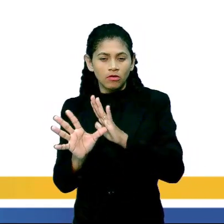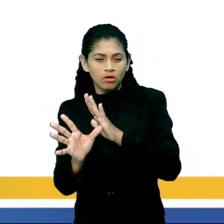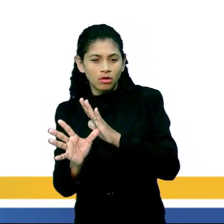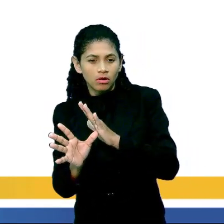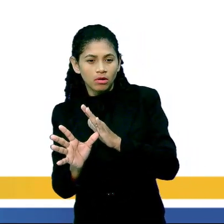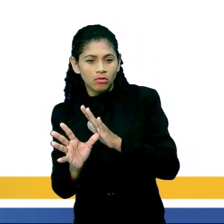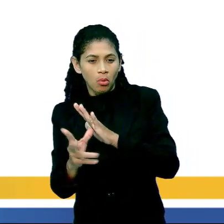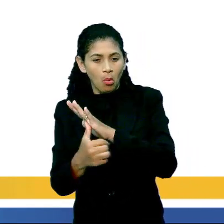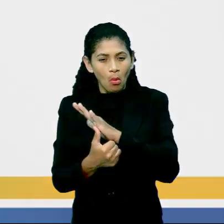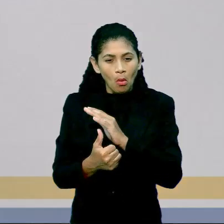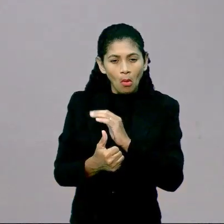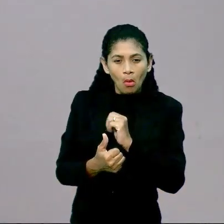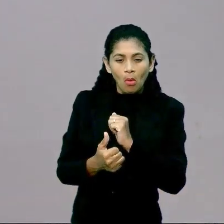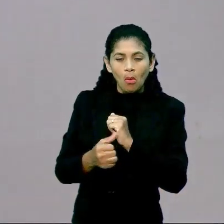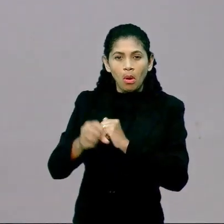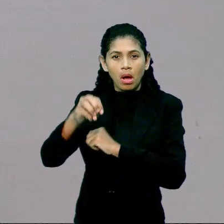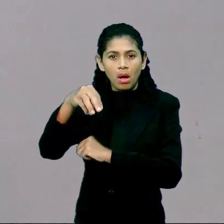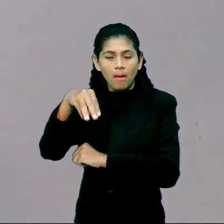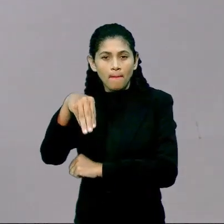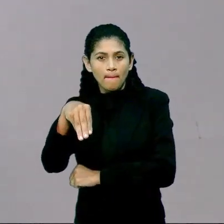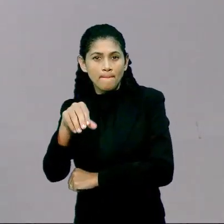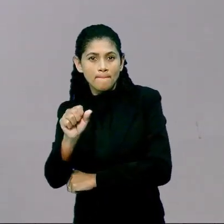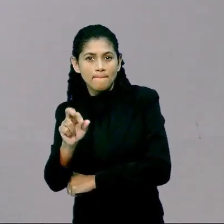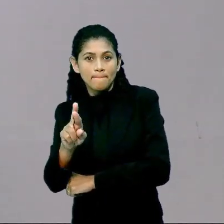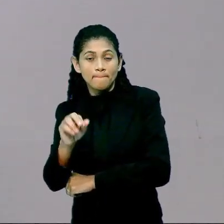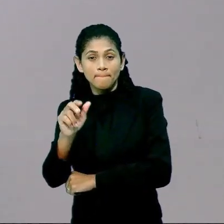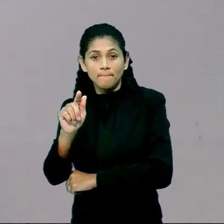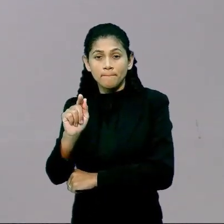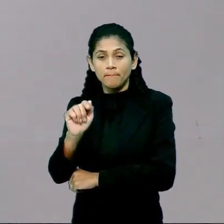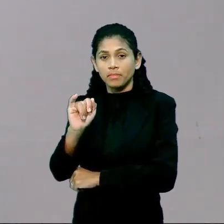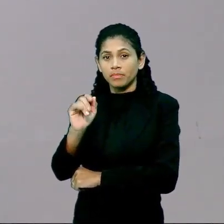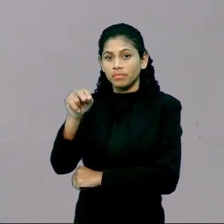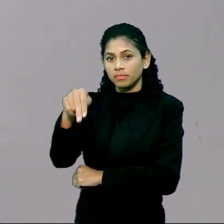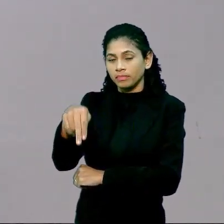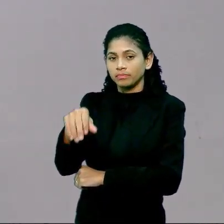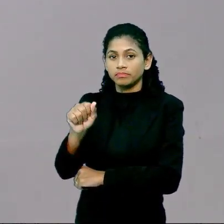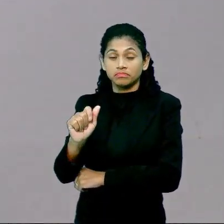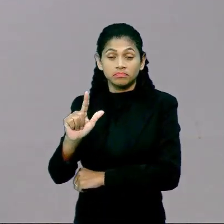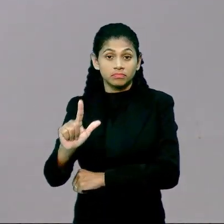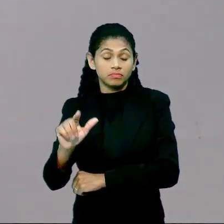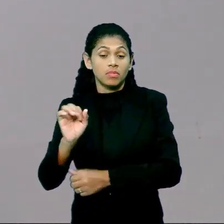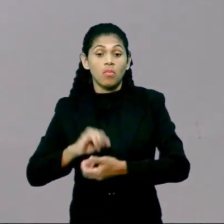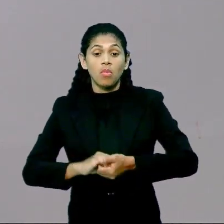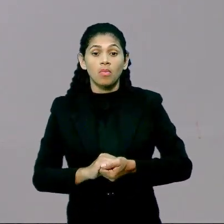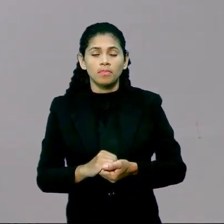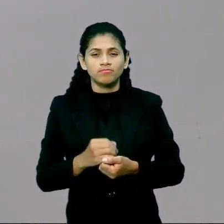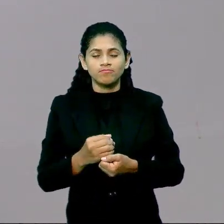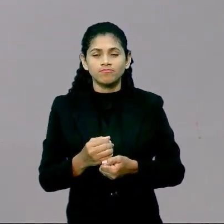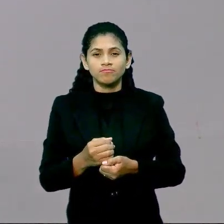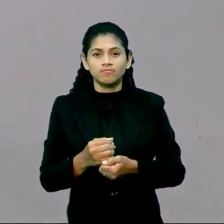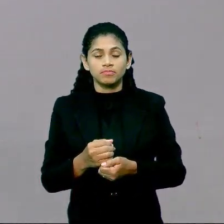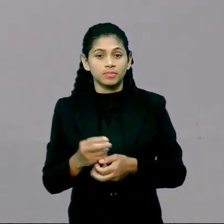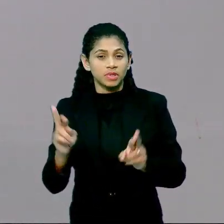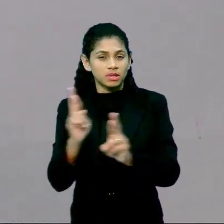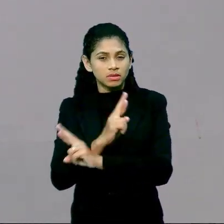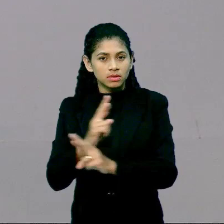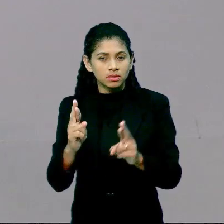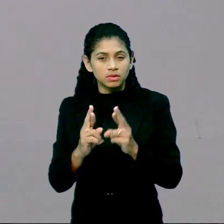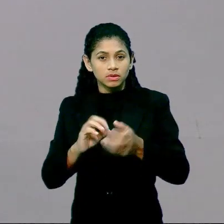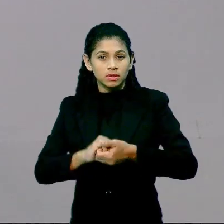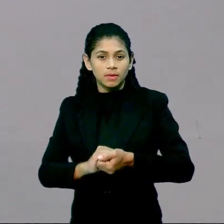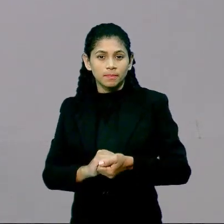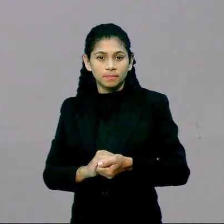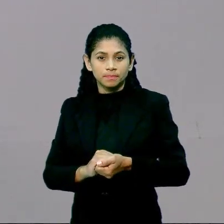terceira década do século XX. É aquele lance que eu já mencionei sobre um eurocentrismo,